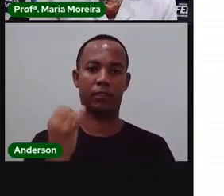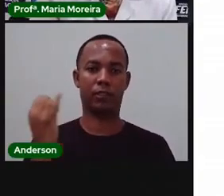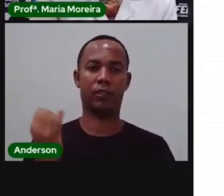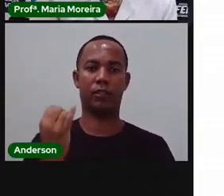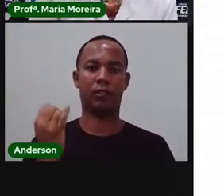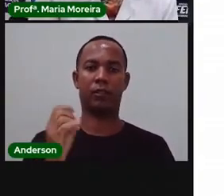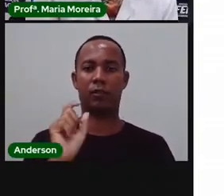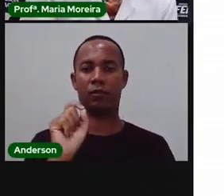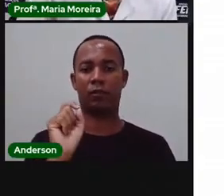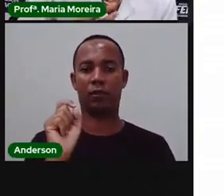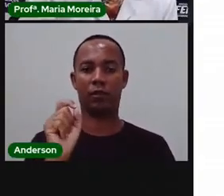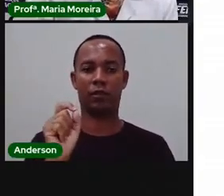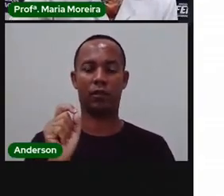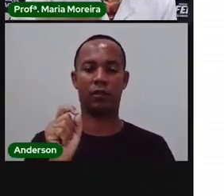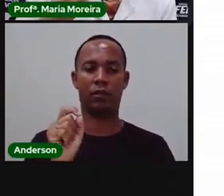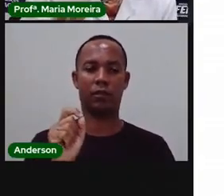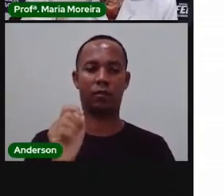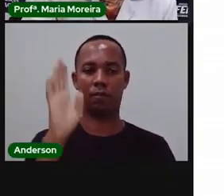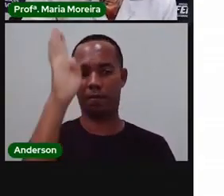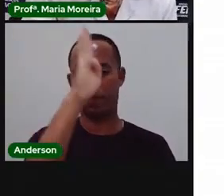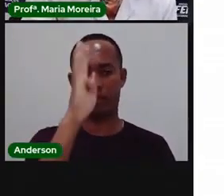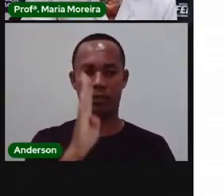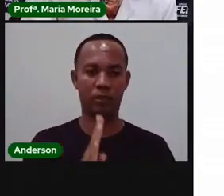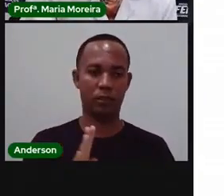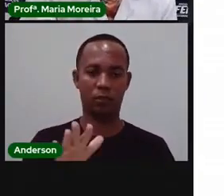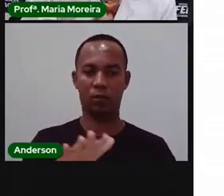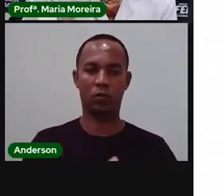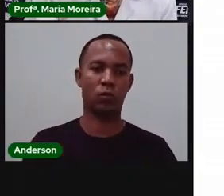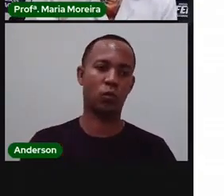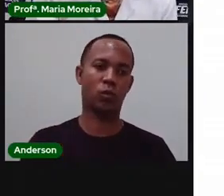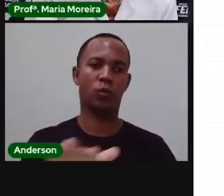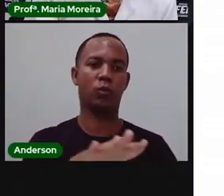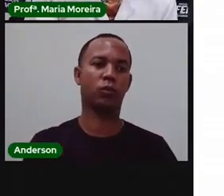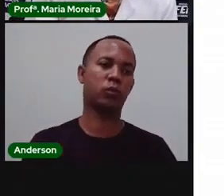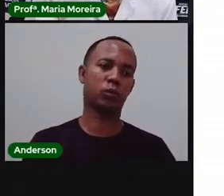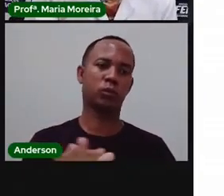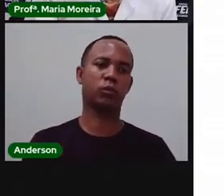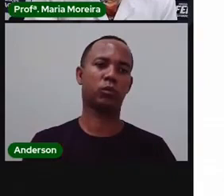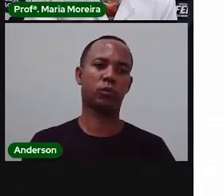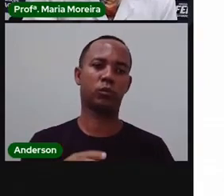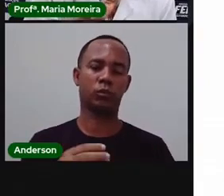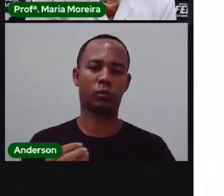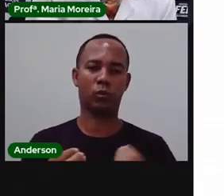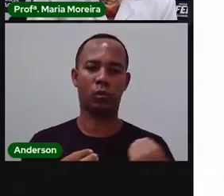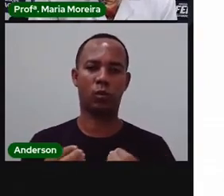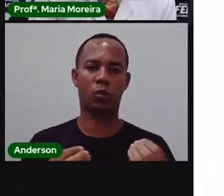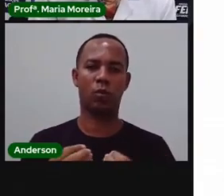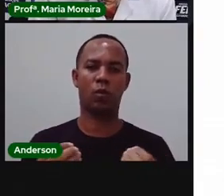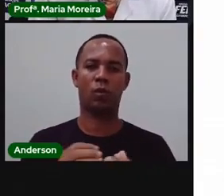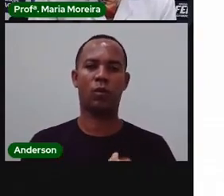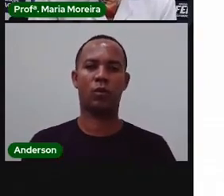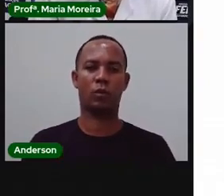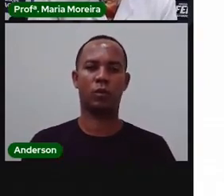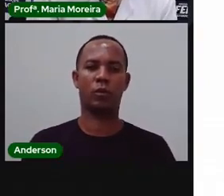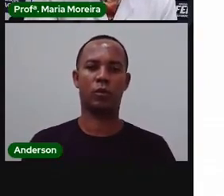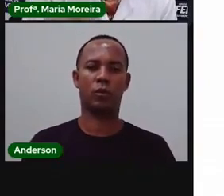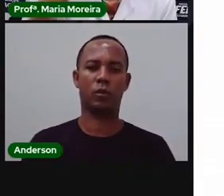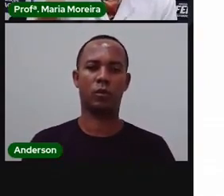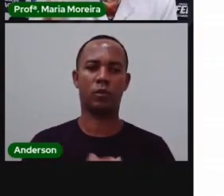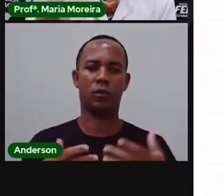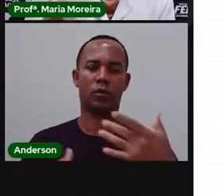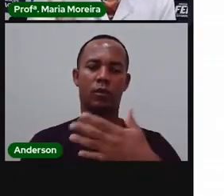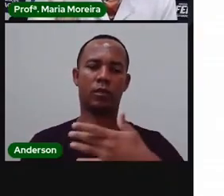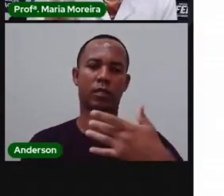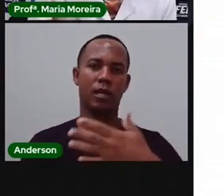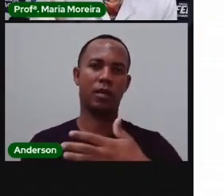cenário brasileiro que várias pessoas se dedicam a homenagear a nossa cidade. E aí,